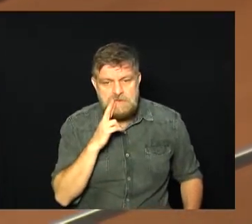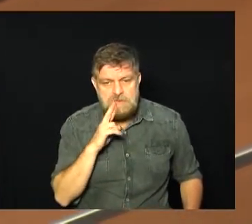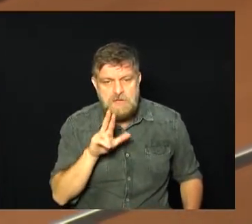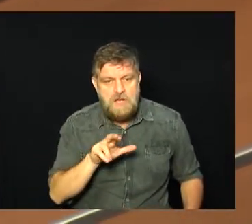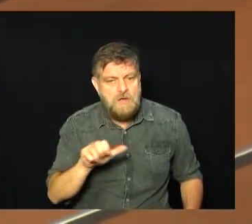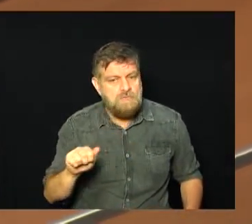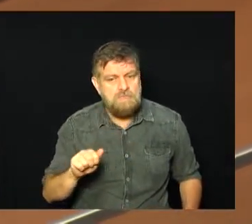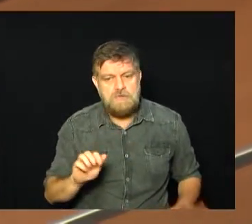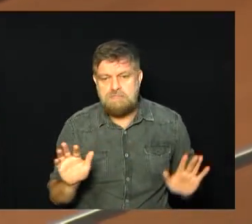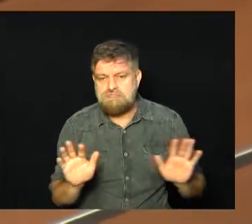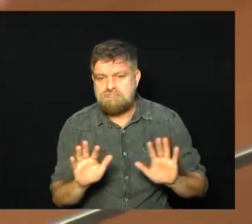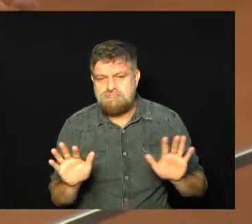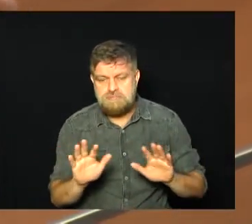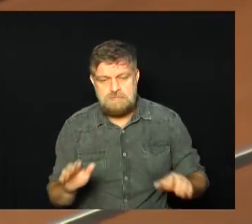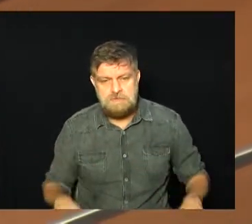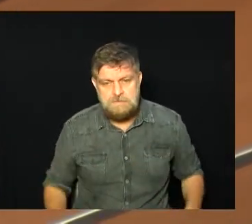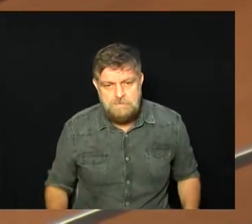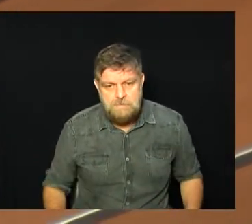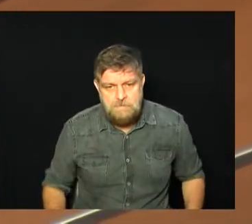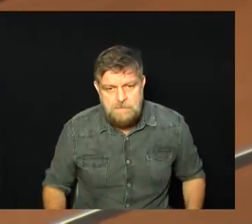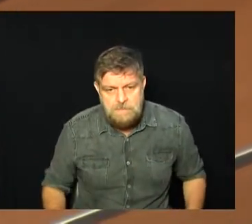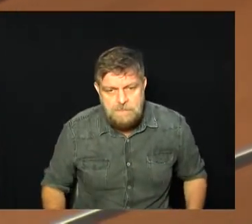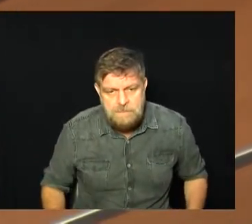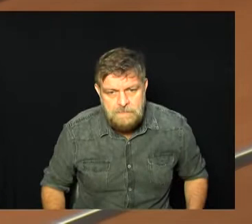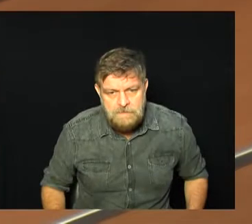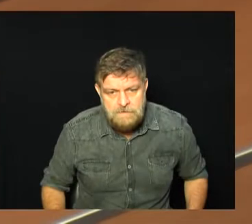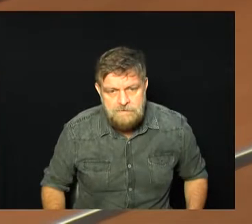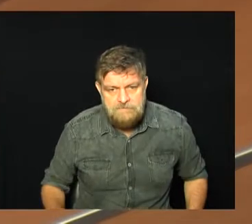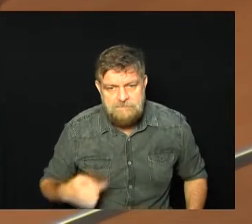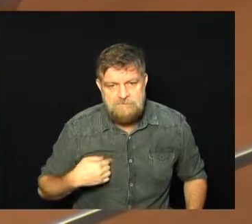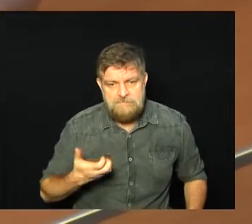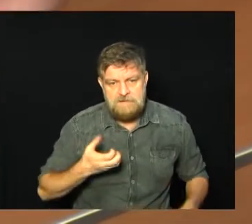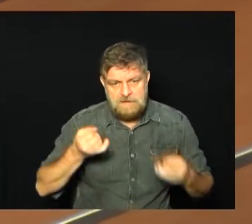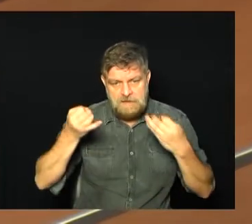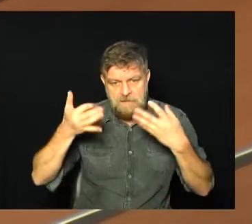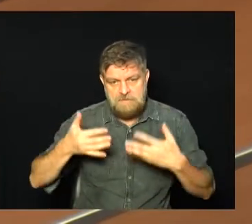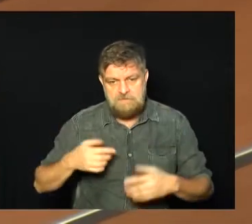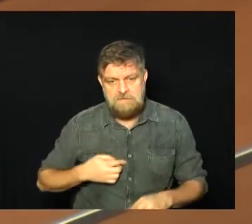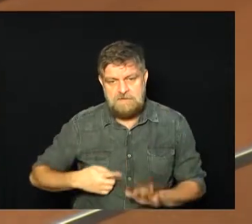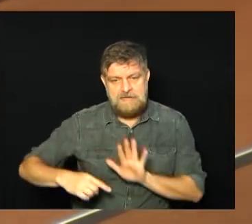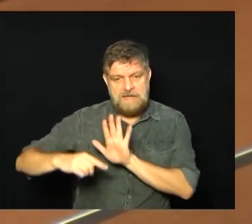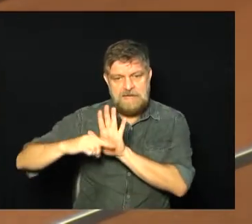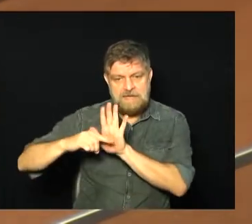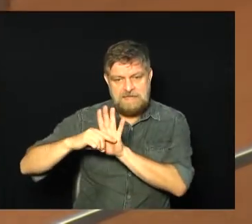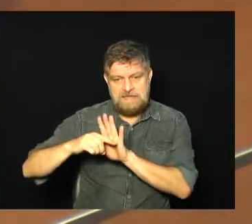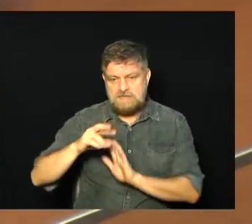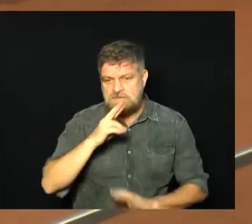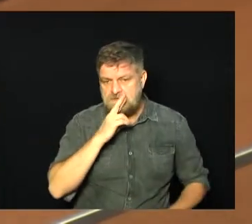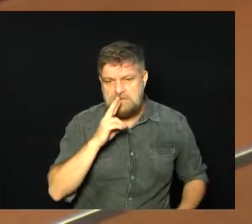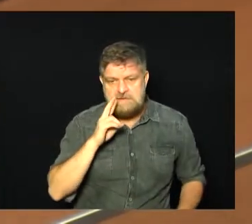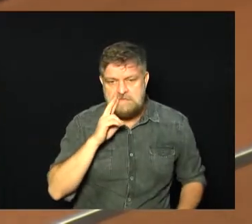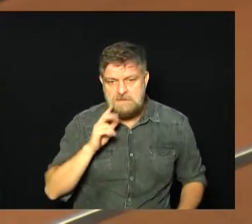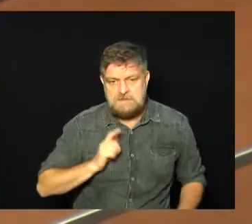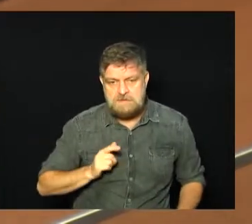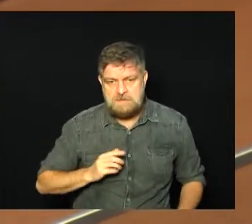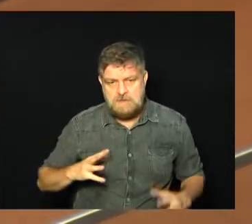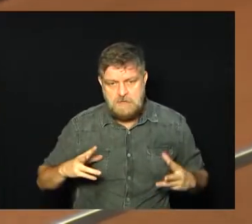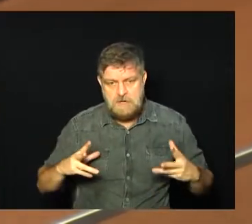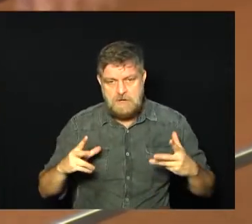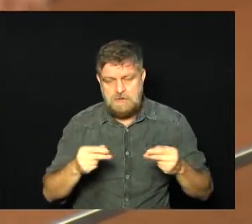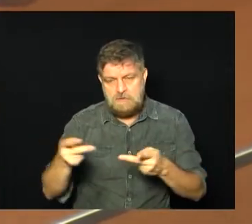aquilo. Eu queria dizer que foi uma imagem super negativa criada para o restaurante. Bom dia a todas as autoridades,